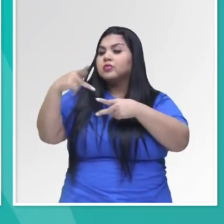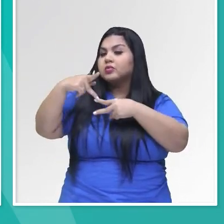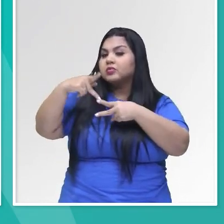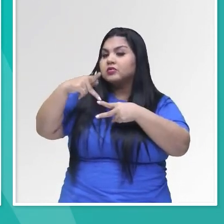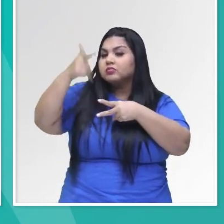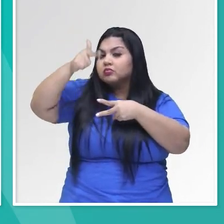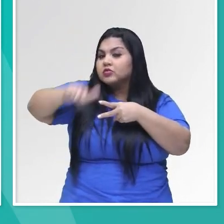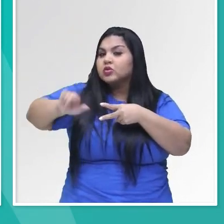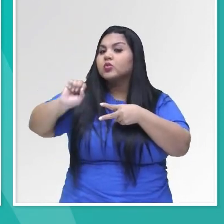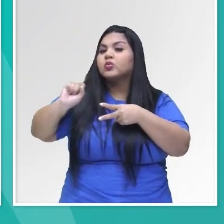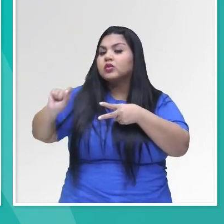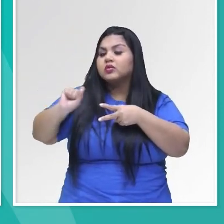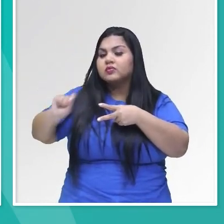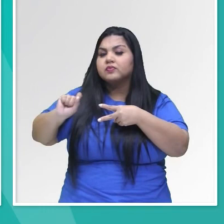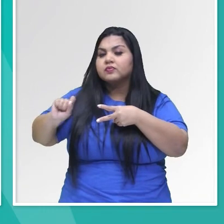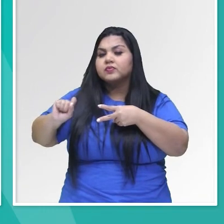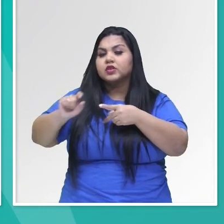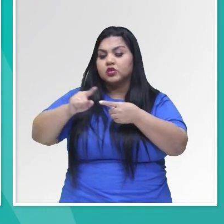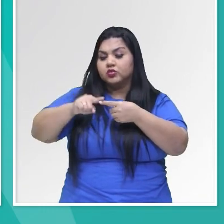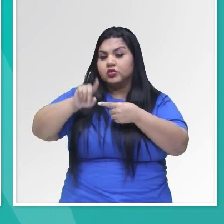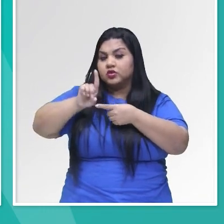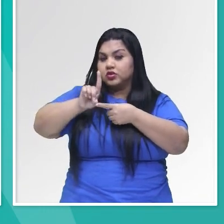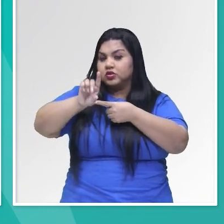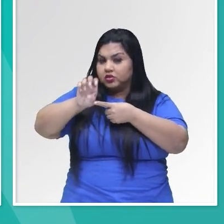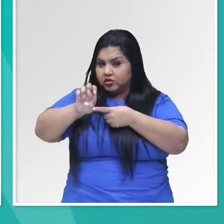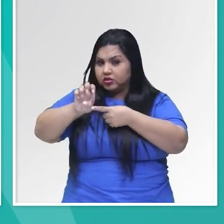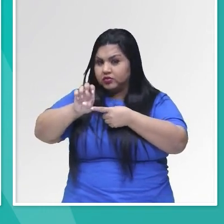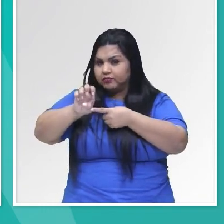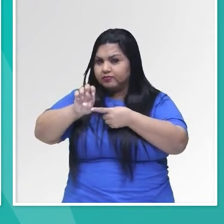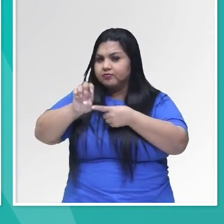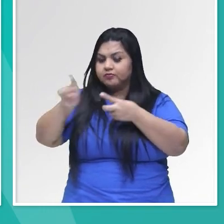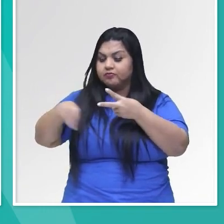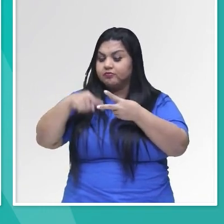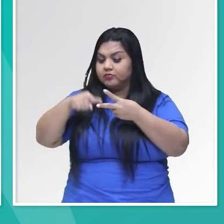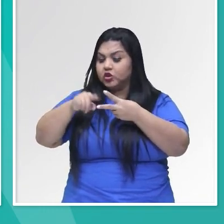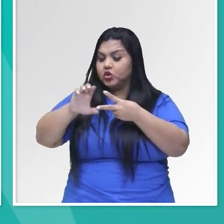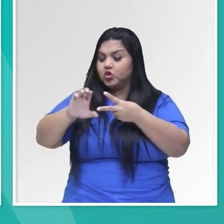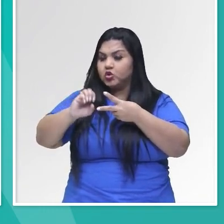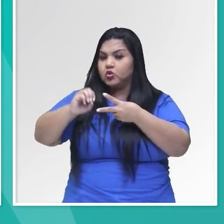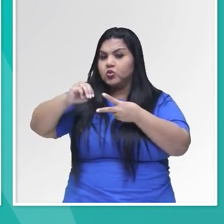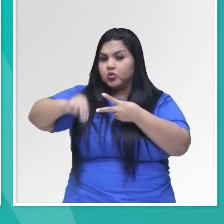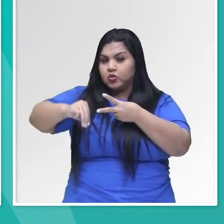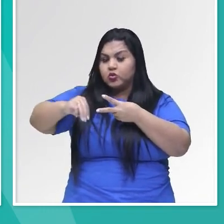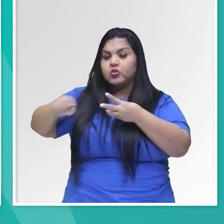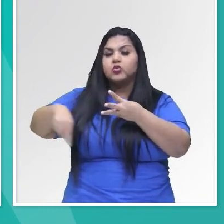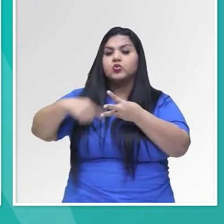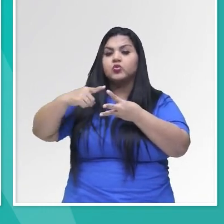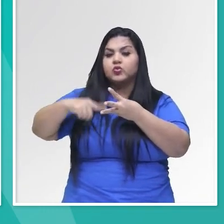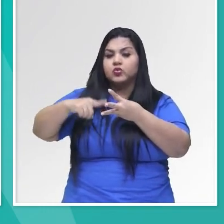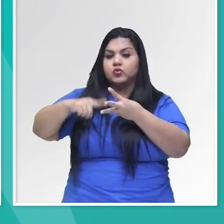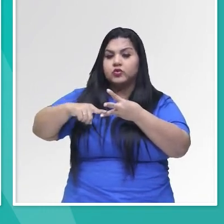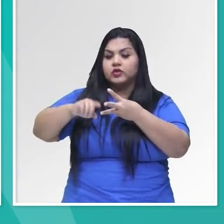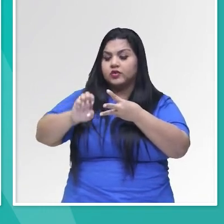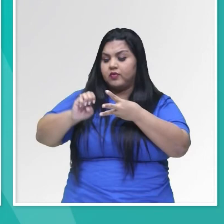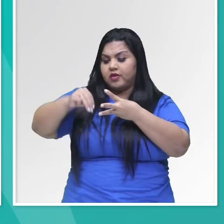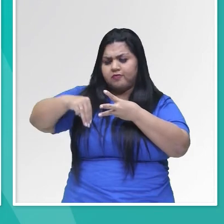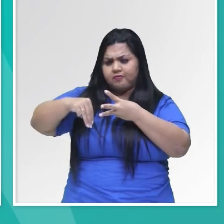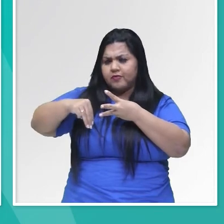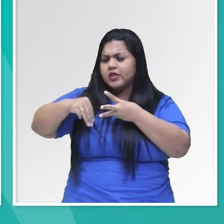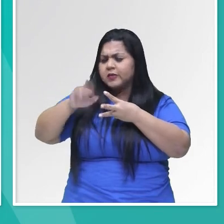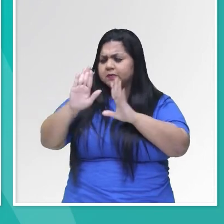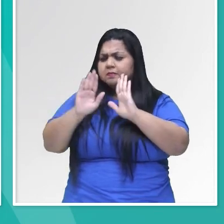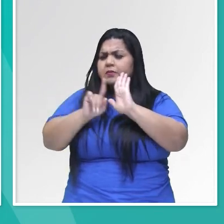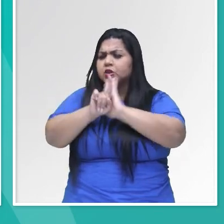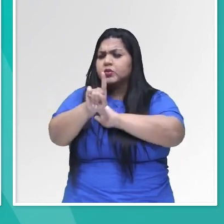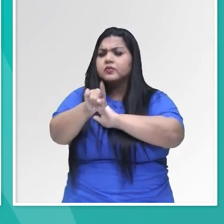são? Hã? É o de, muito bem. É o com e é o em. Deixa eu te perguntar uma